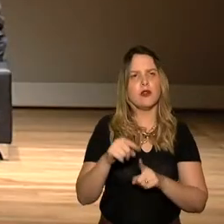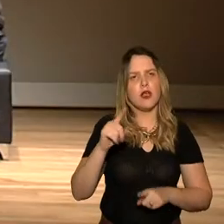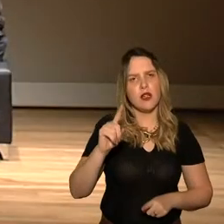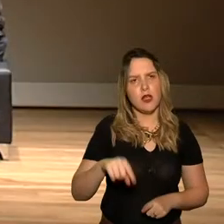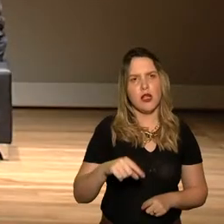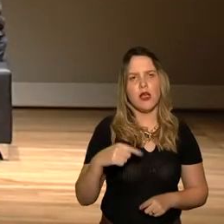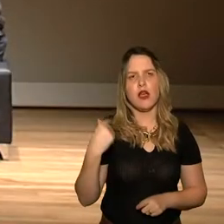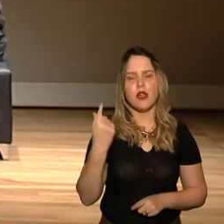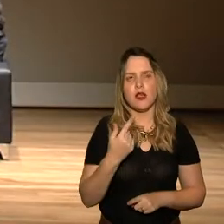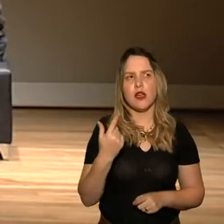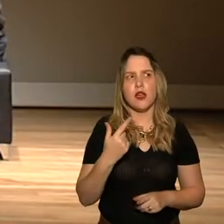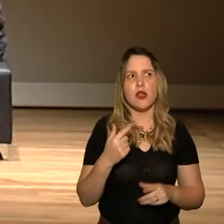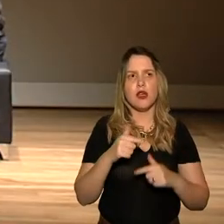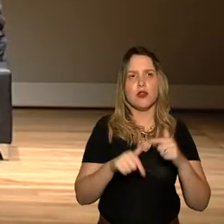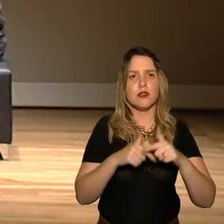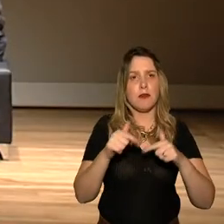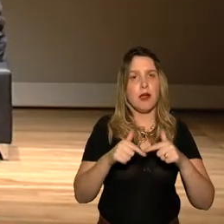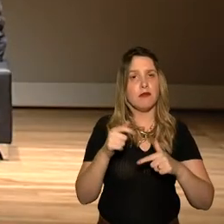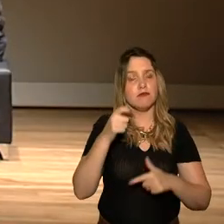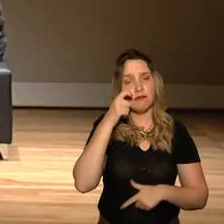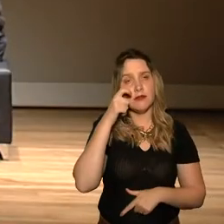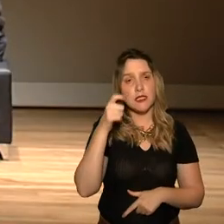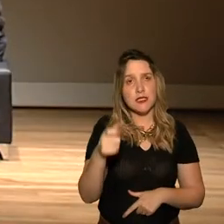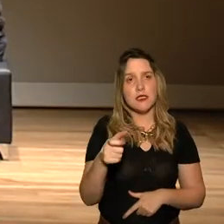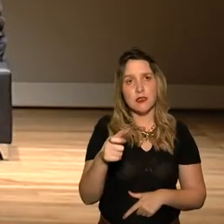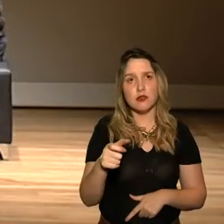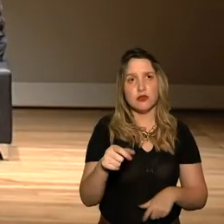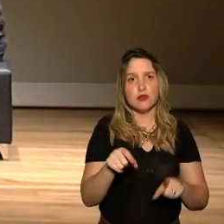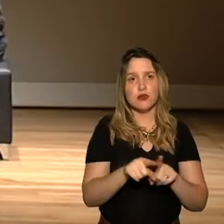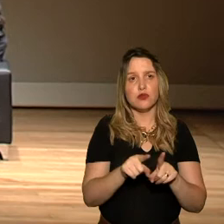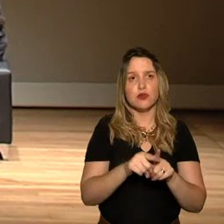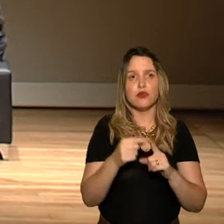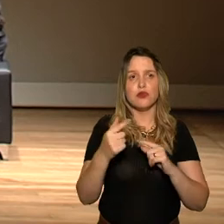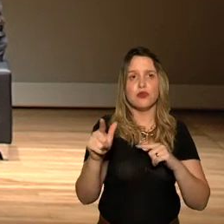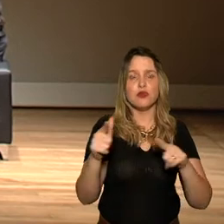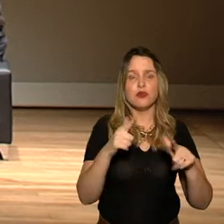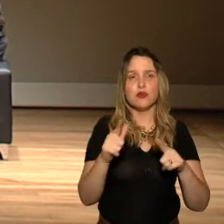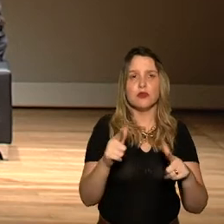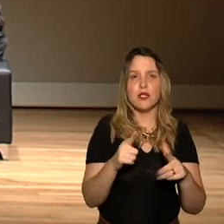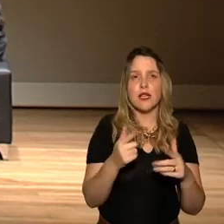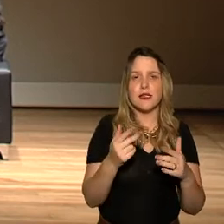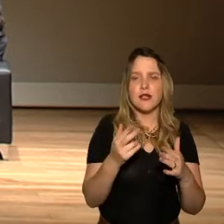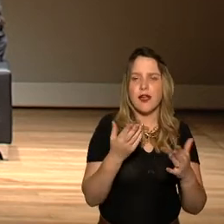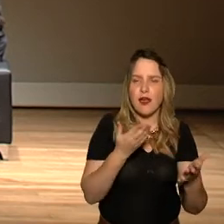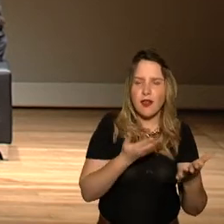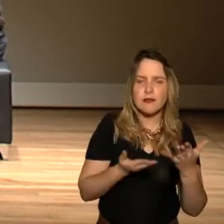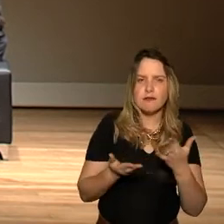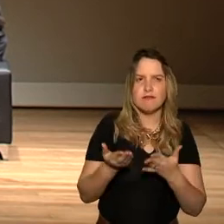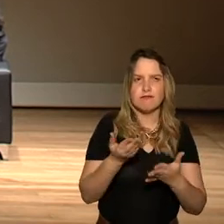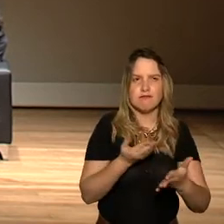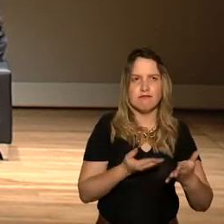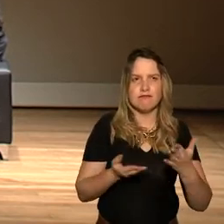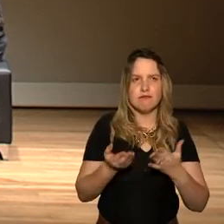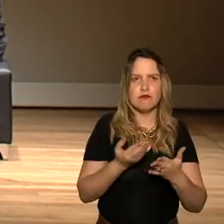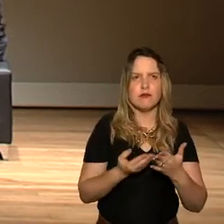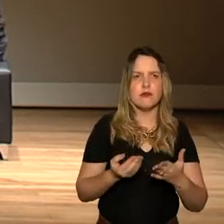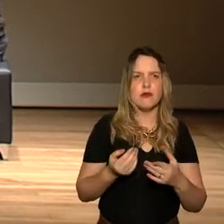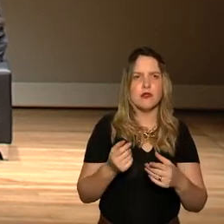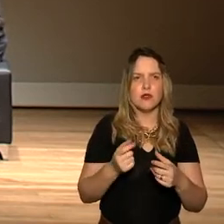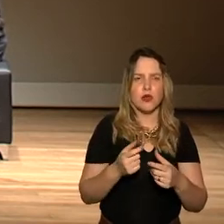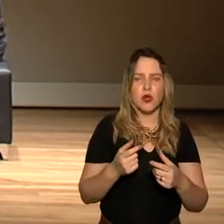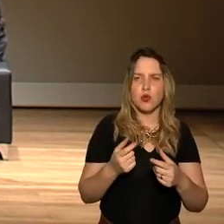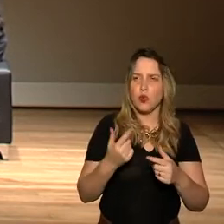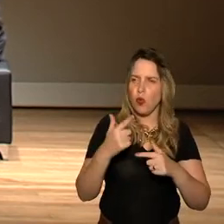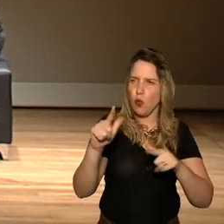E aí você tem um trabalho muito interessante né de Hugo sobre essa esse trânsito